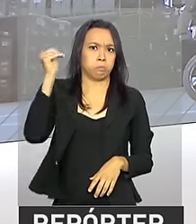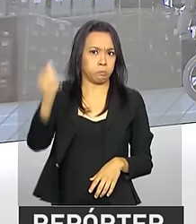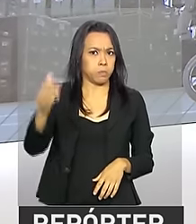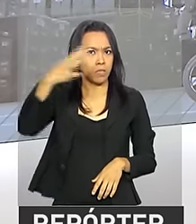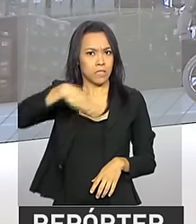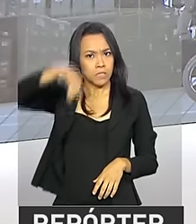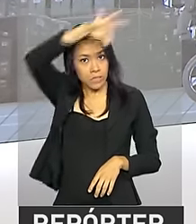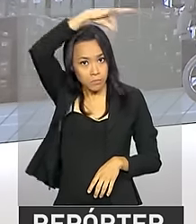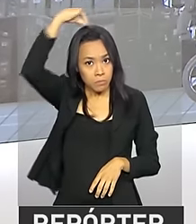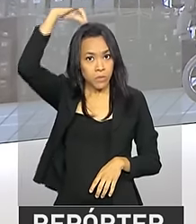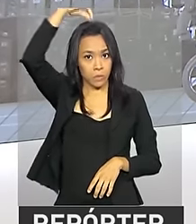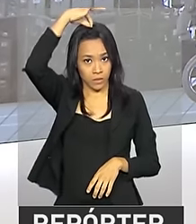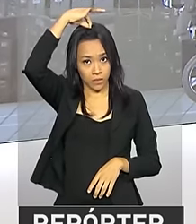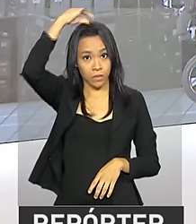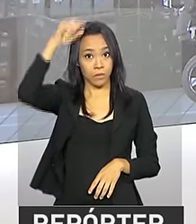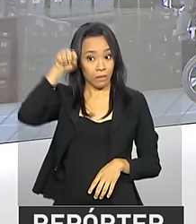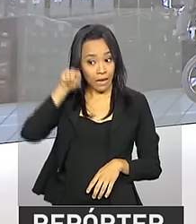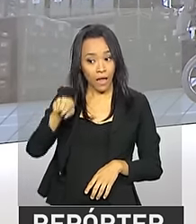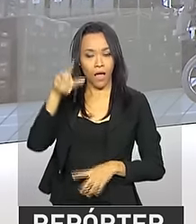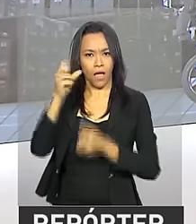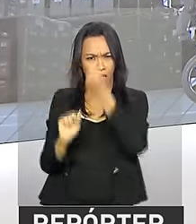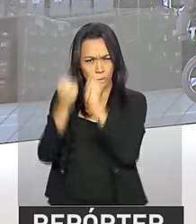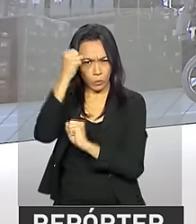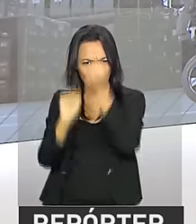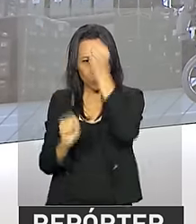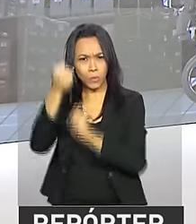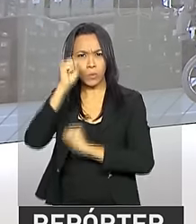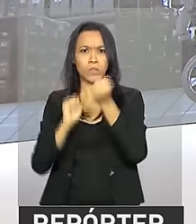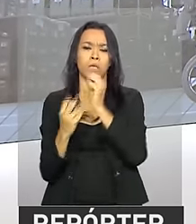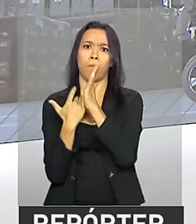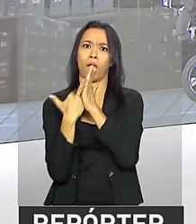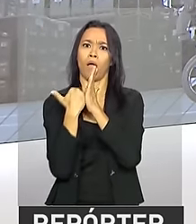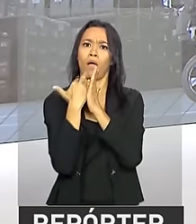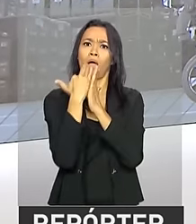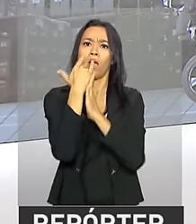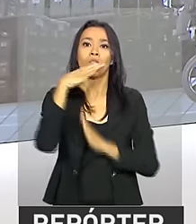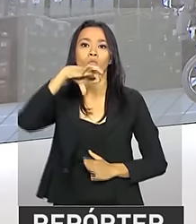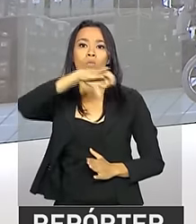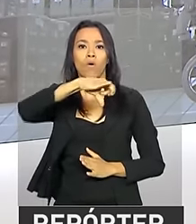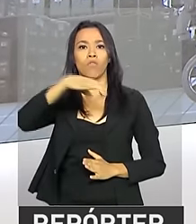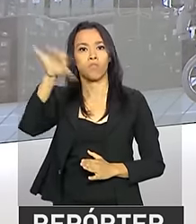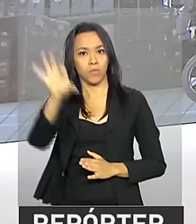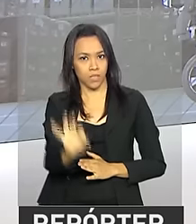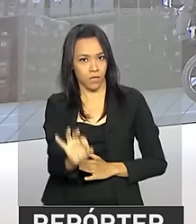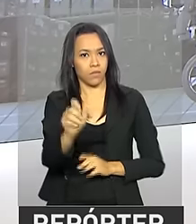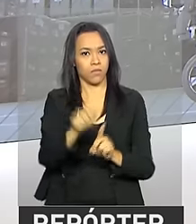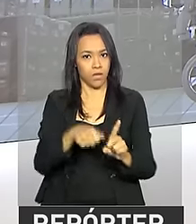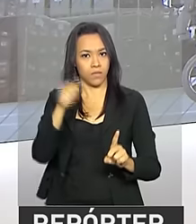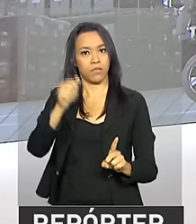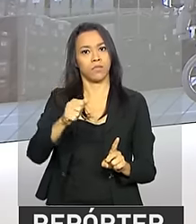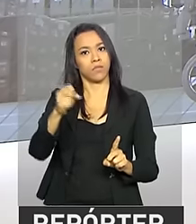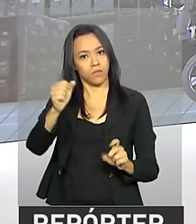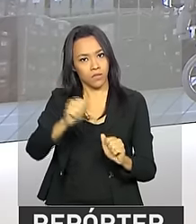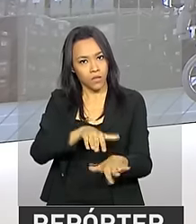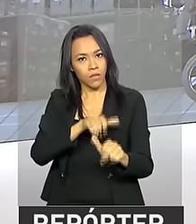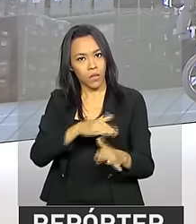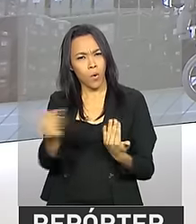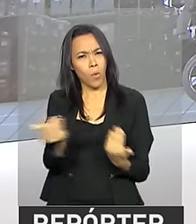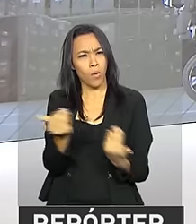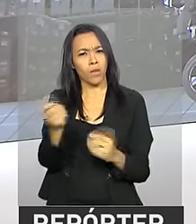Santo, onde a produção das indústrias registrou alta de 9% em setembro, na comparação